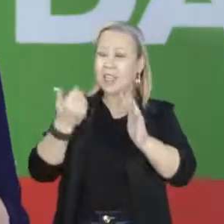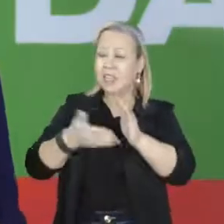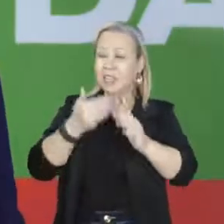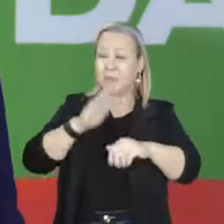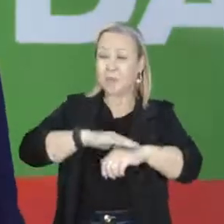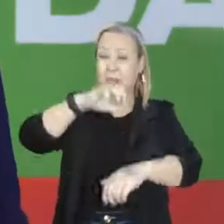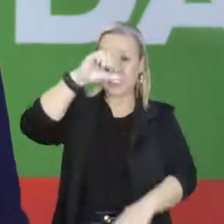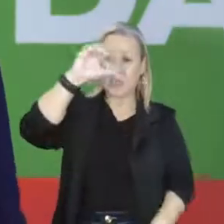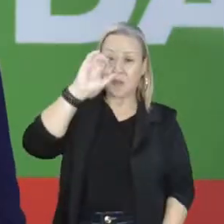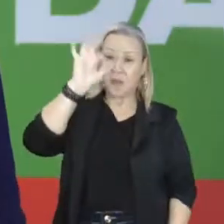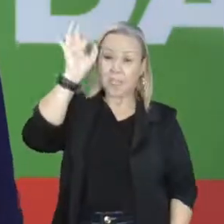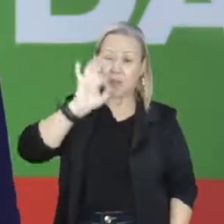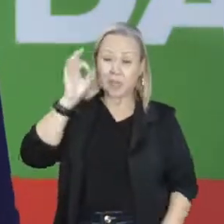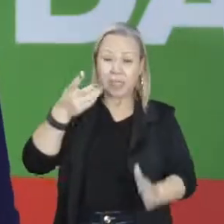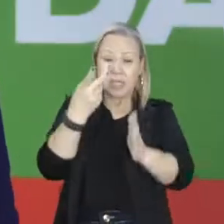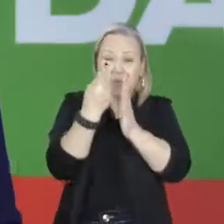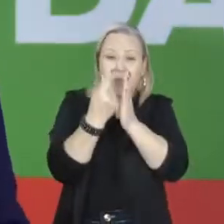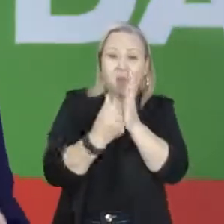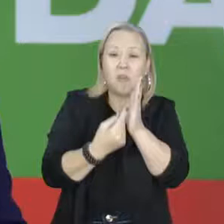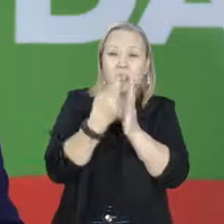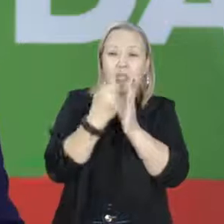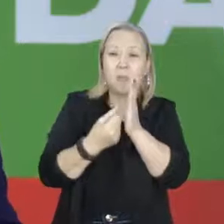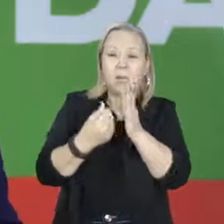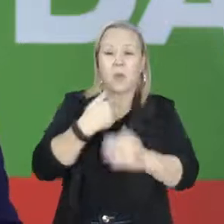do orçamento público federal,